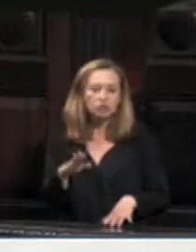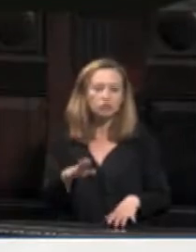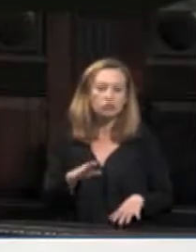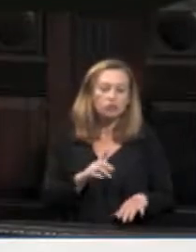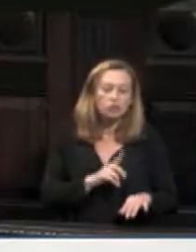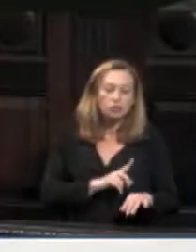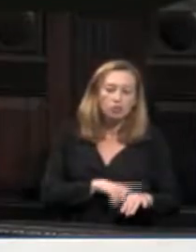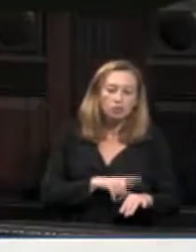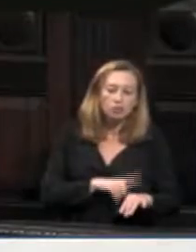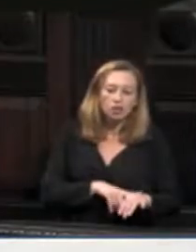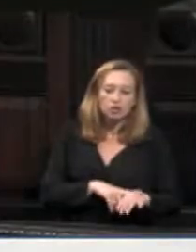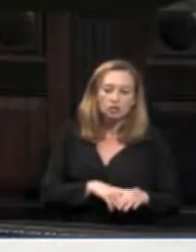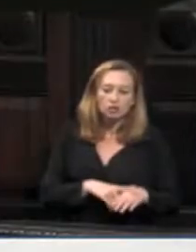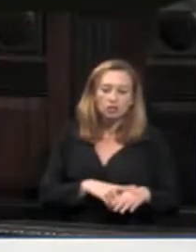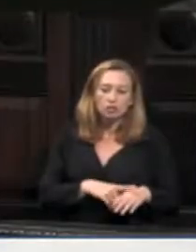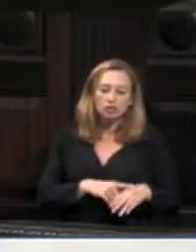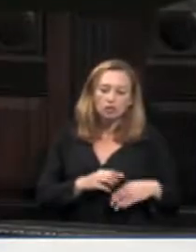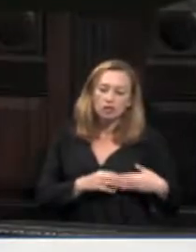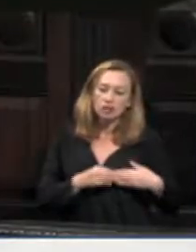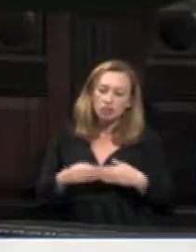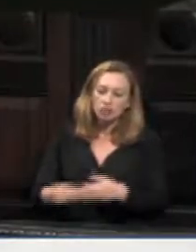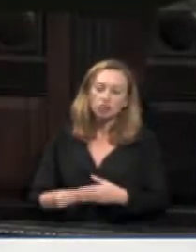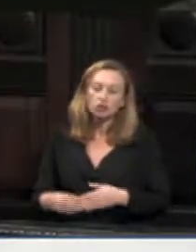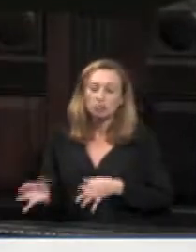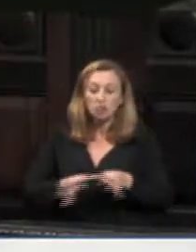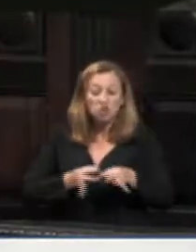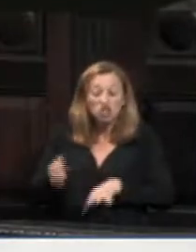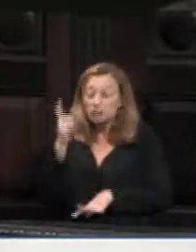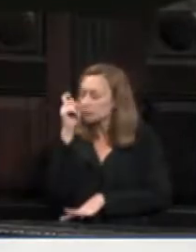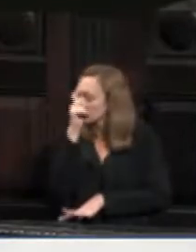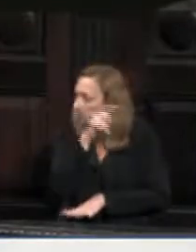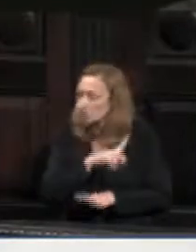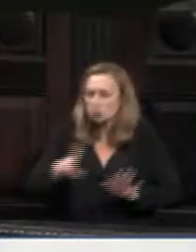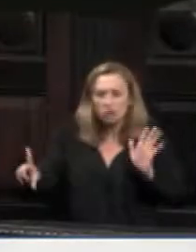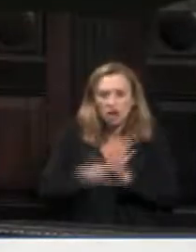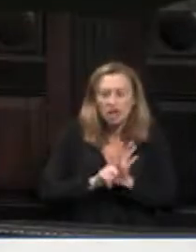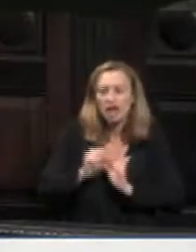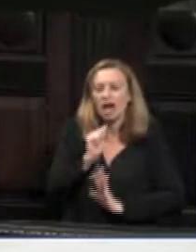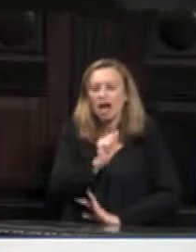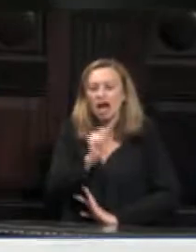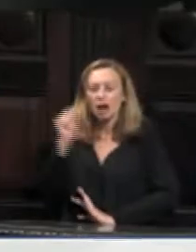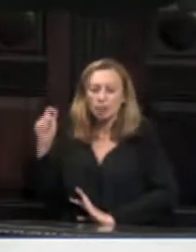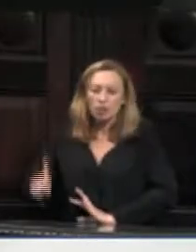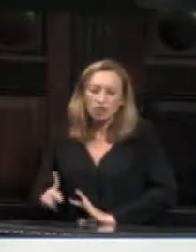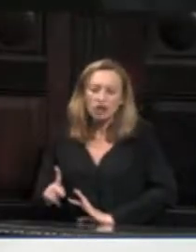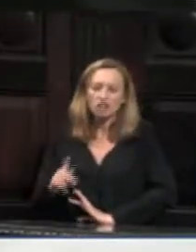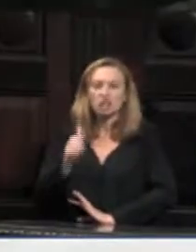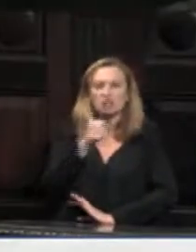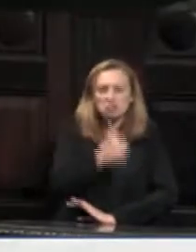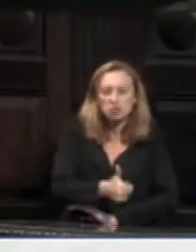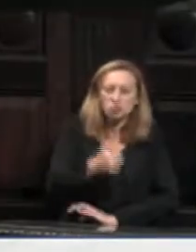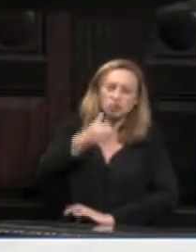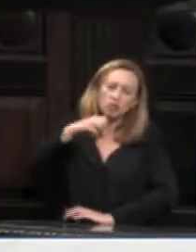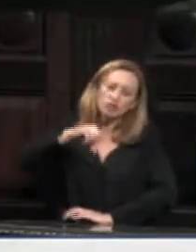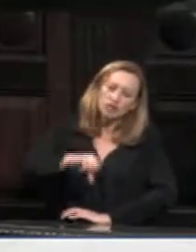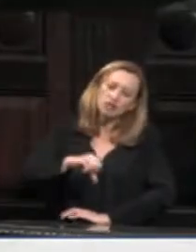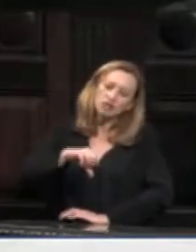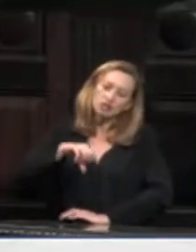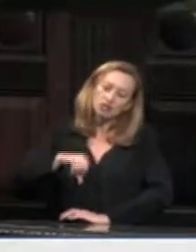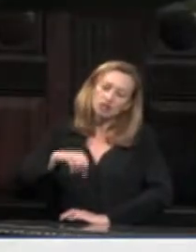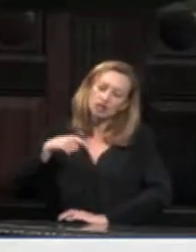esse encaminhamento num projeto tão difícil, de uma lei aprovada em 1997 e que foi